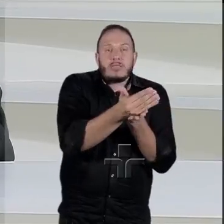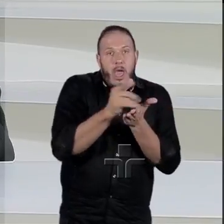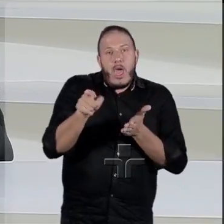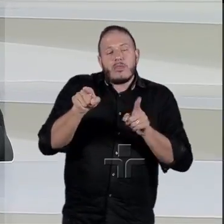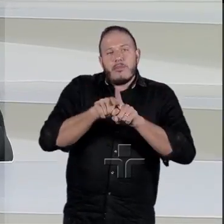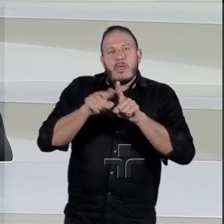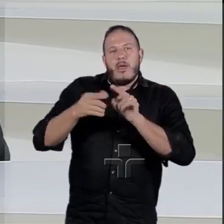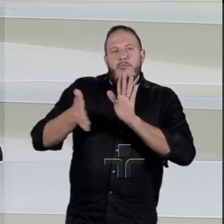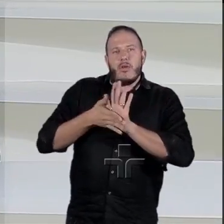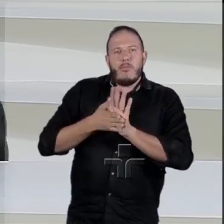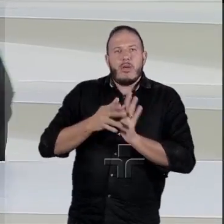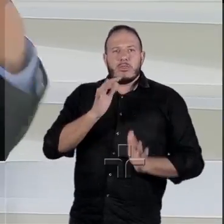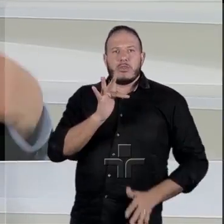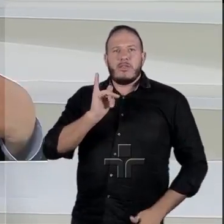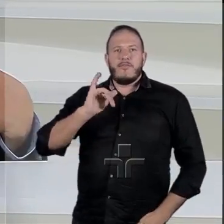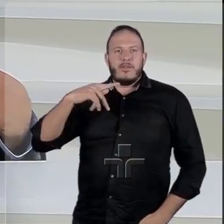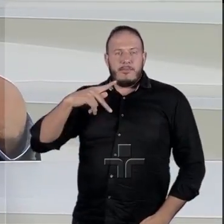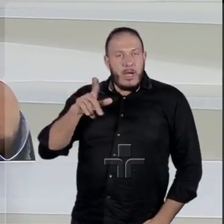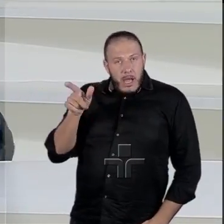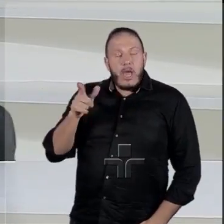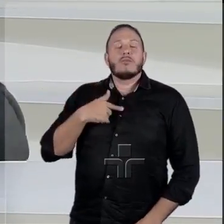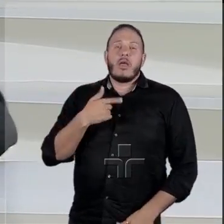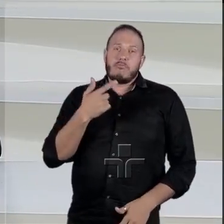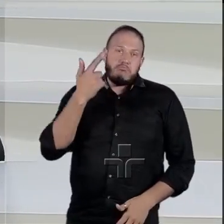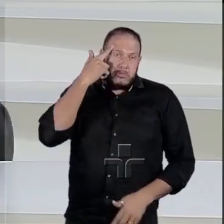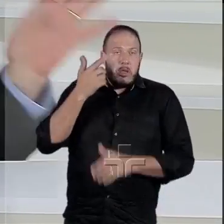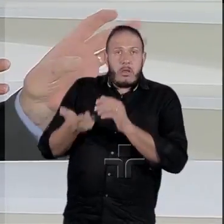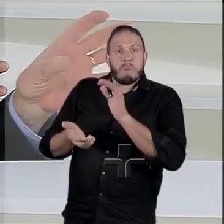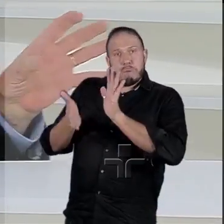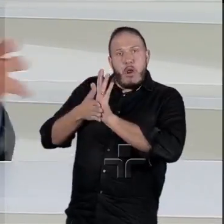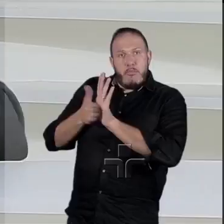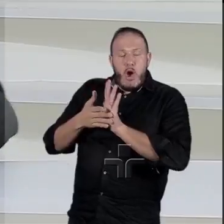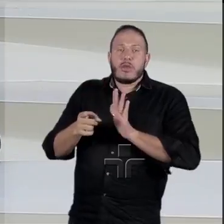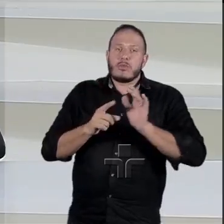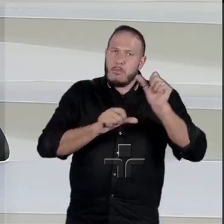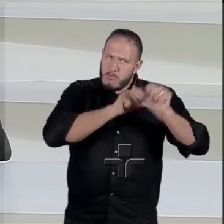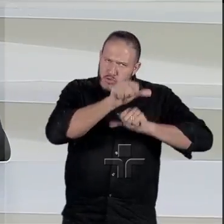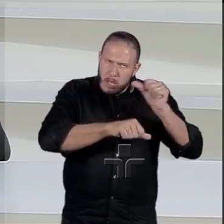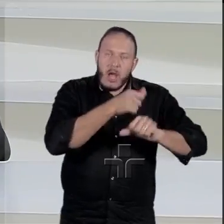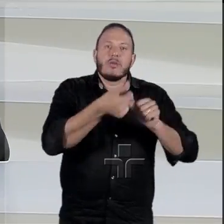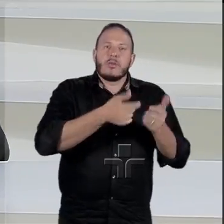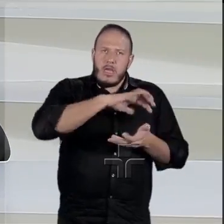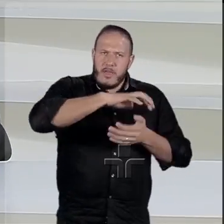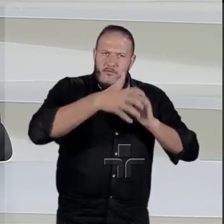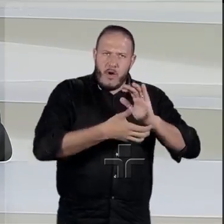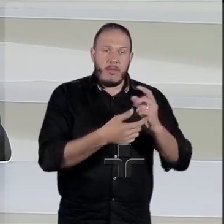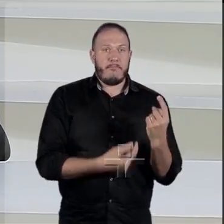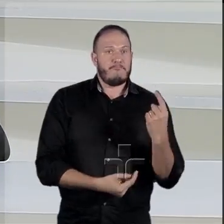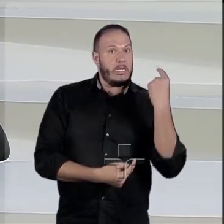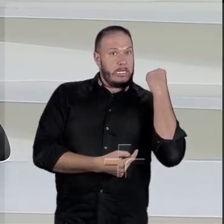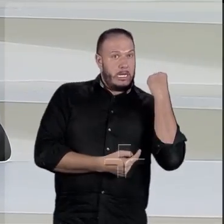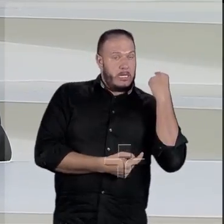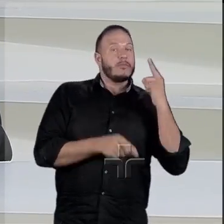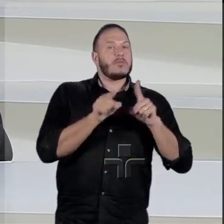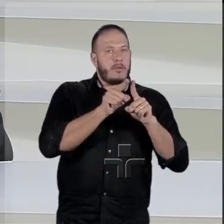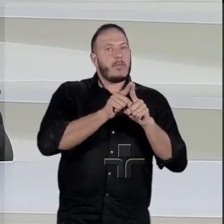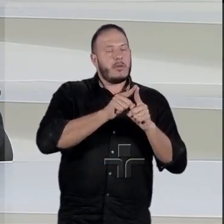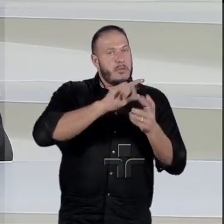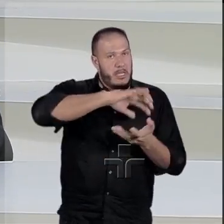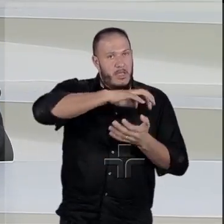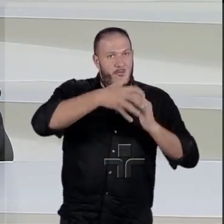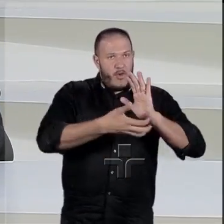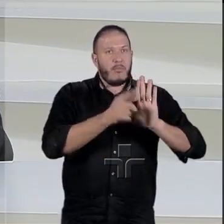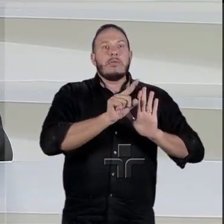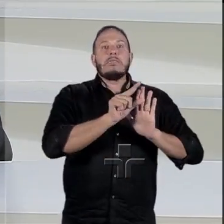também. A FIP propõe uma reforma paramétrica para trás e uma reforma para frente, que a gente chama